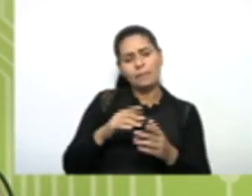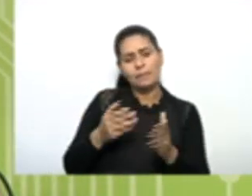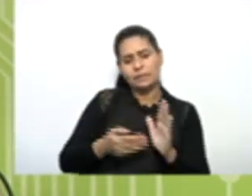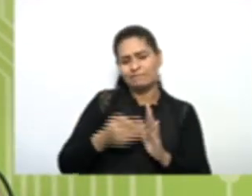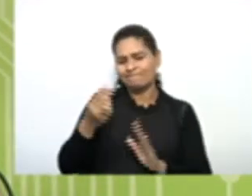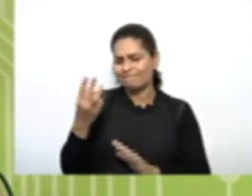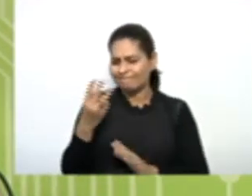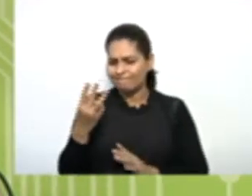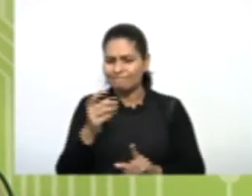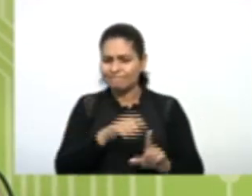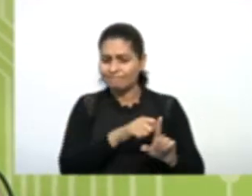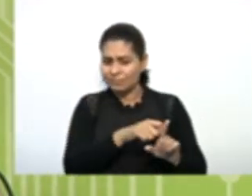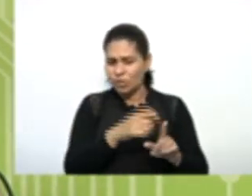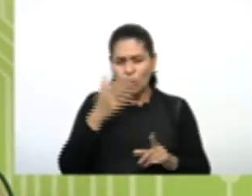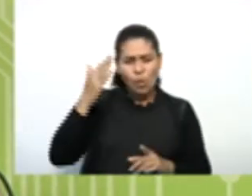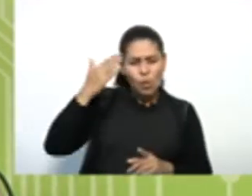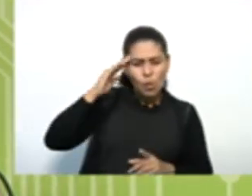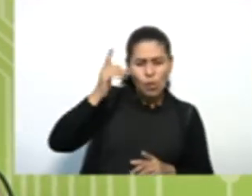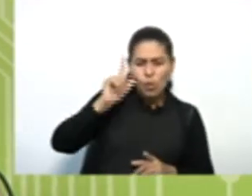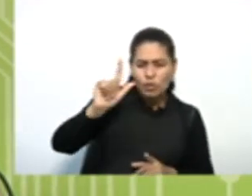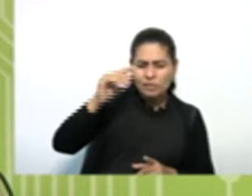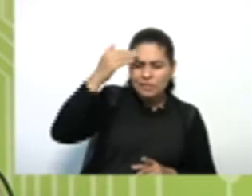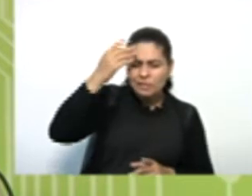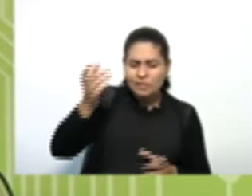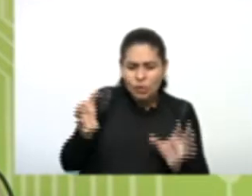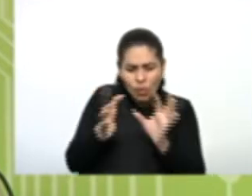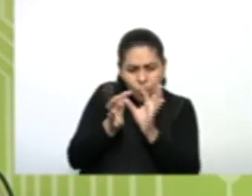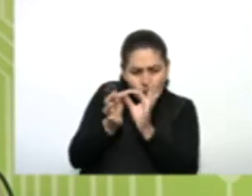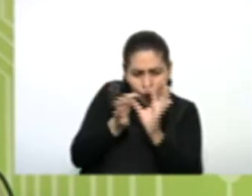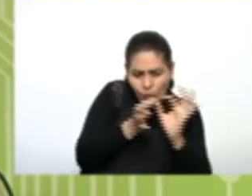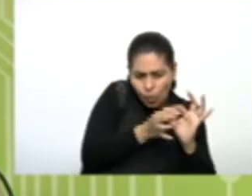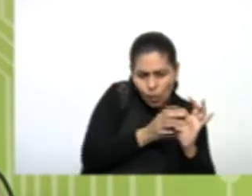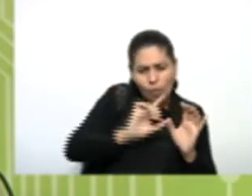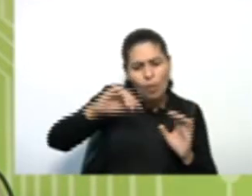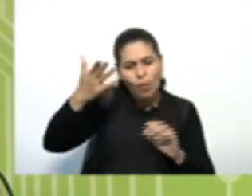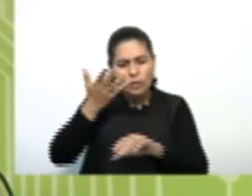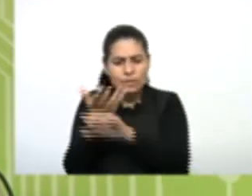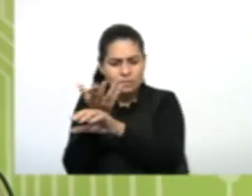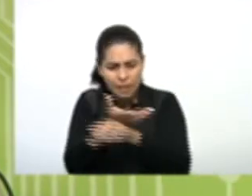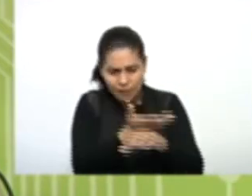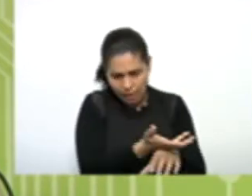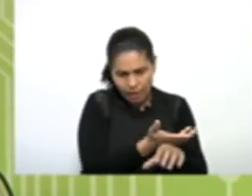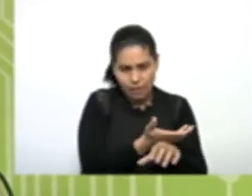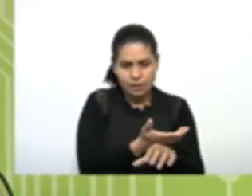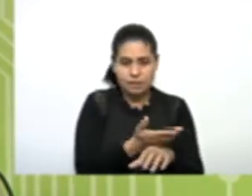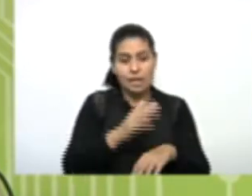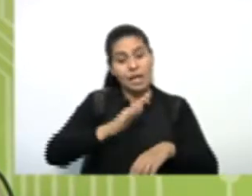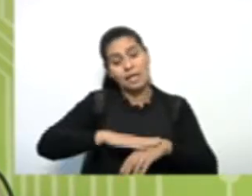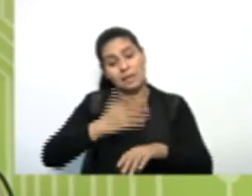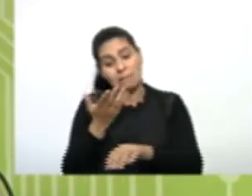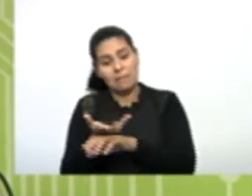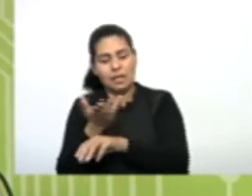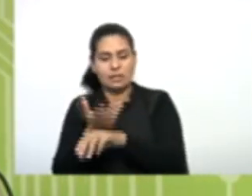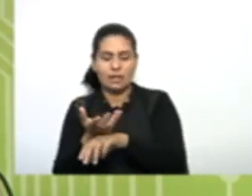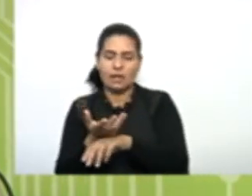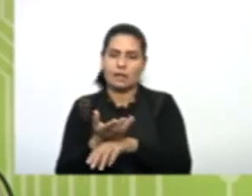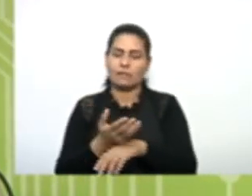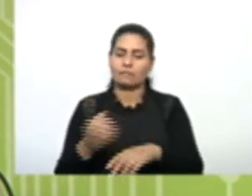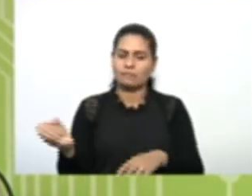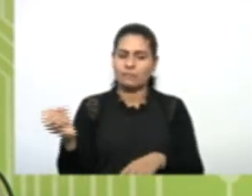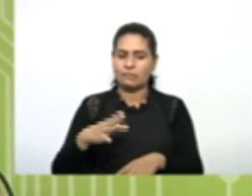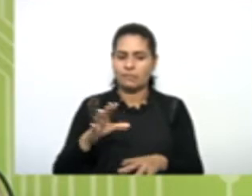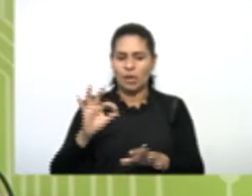do curso. Você consegue conectar esse conteúdo com o que você viu em outras disciplinas? Eu vejo que essa é uma disciplina que ela vem muito